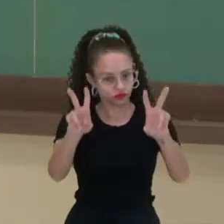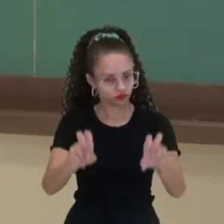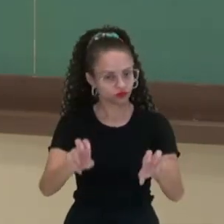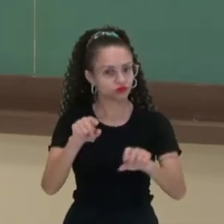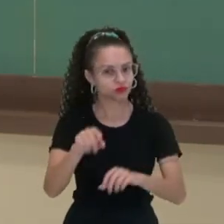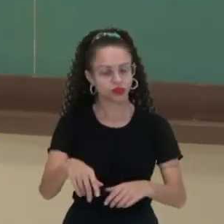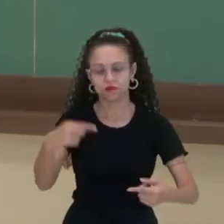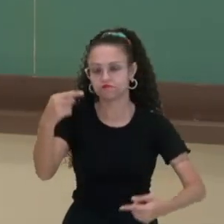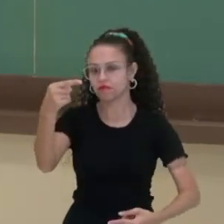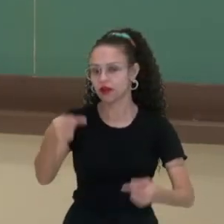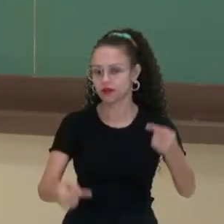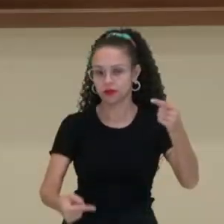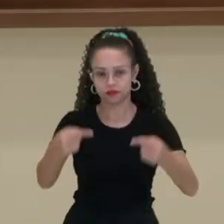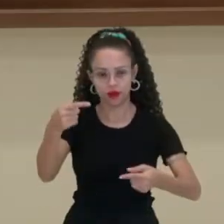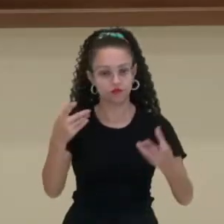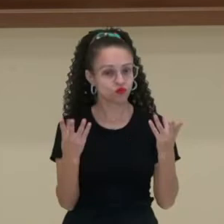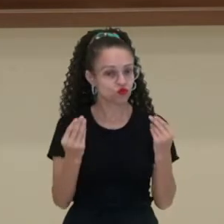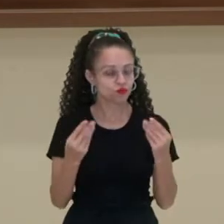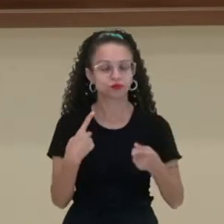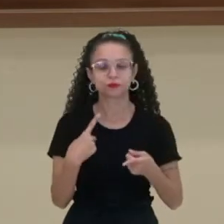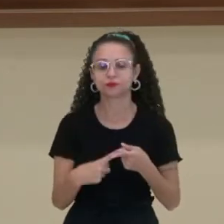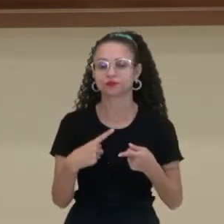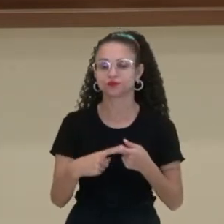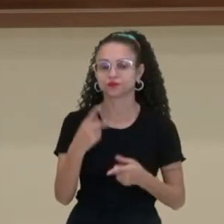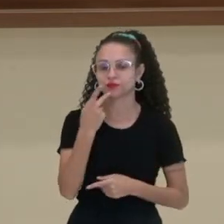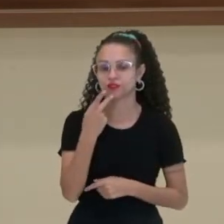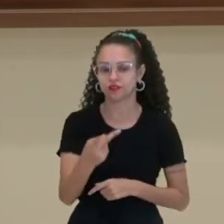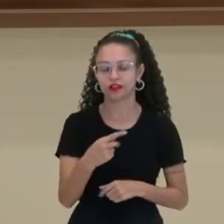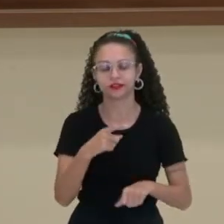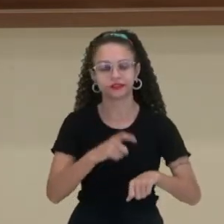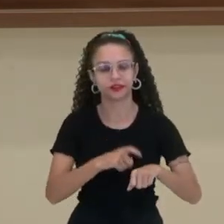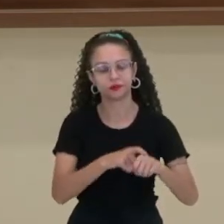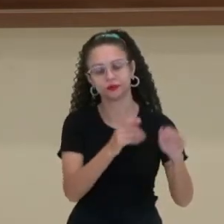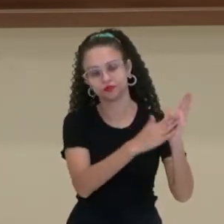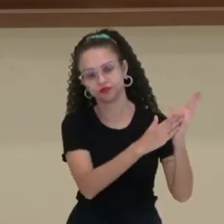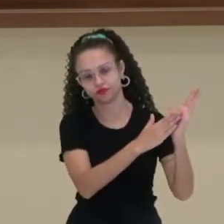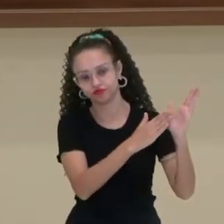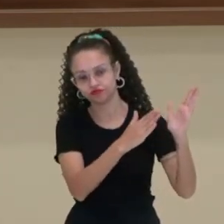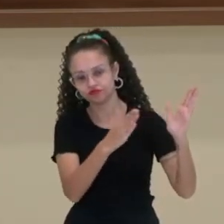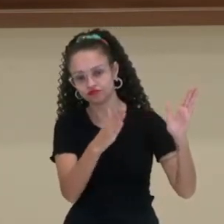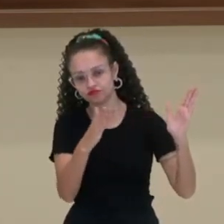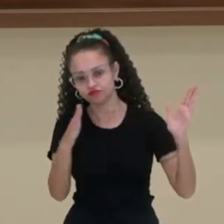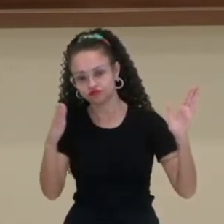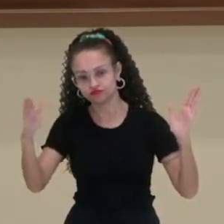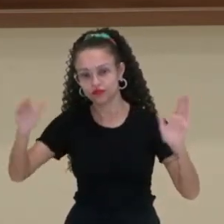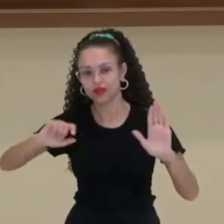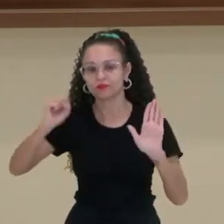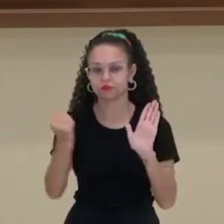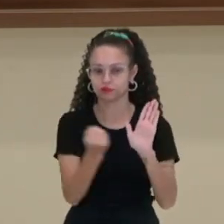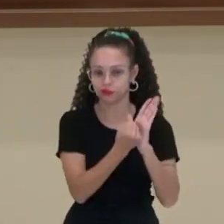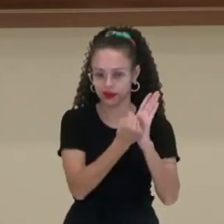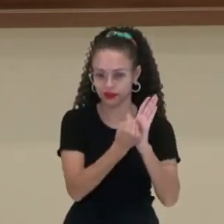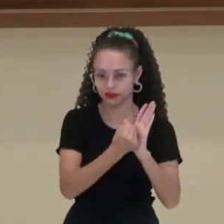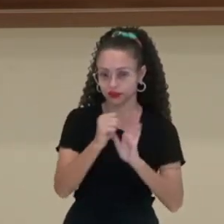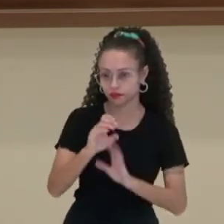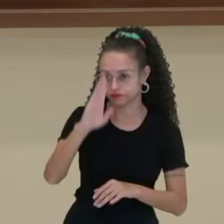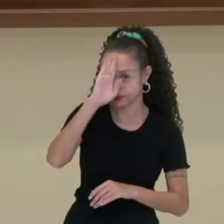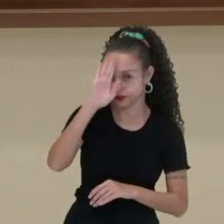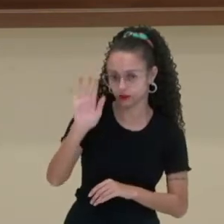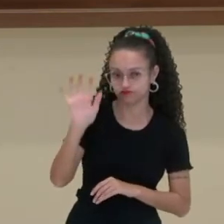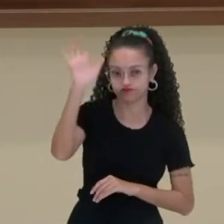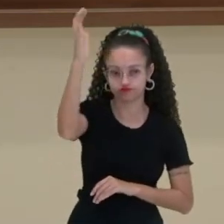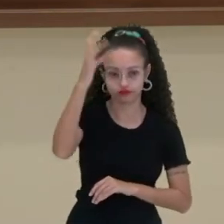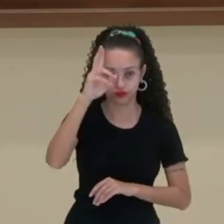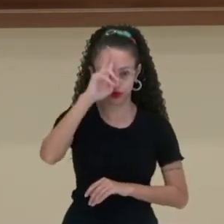muito polêmico. Porque quando nós falamos em linhas cronológicas, em marcas, em principais acontecimentos da